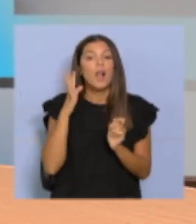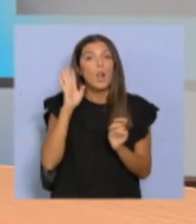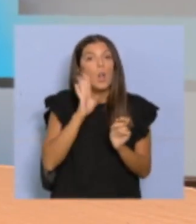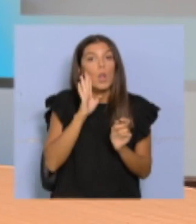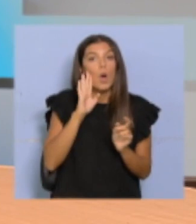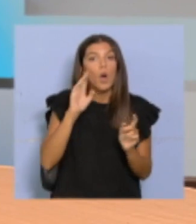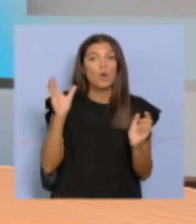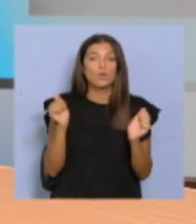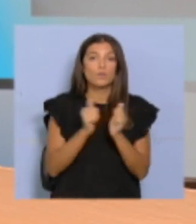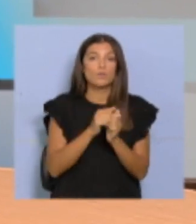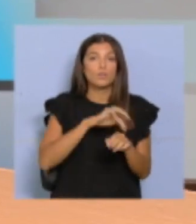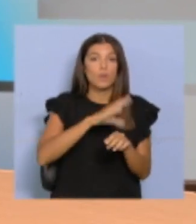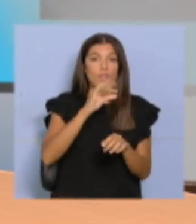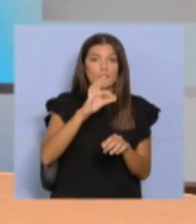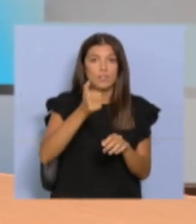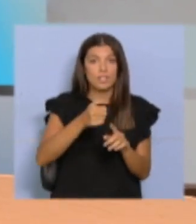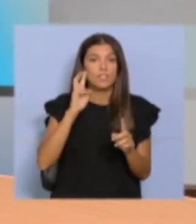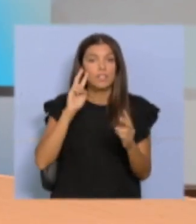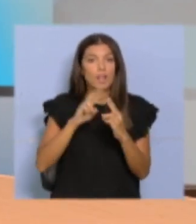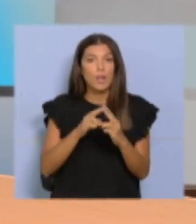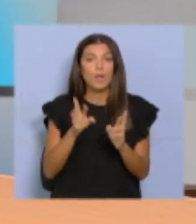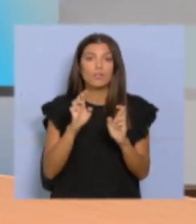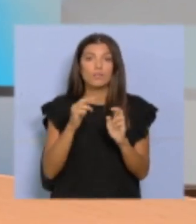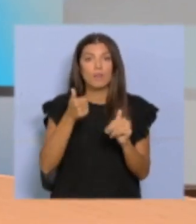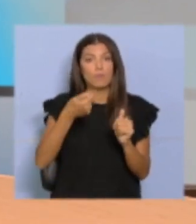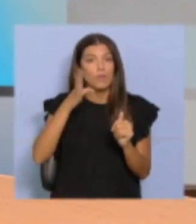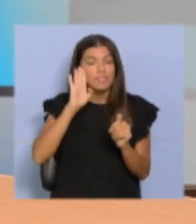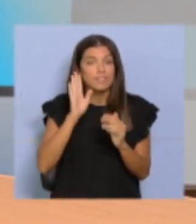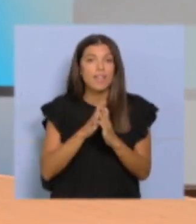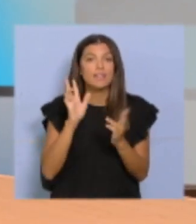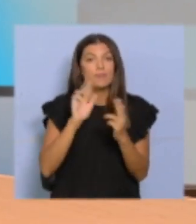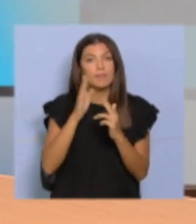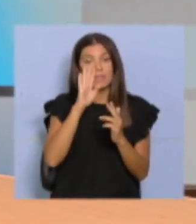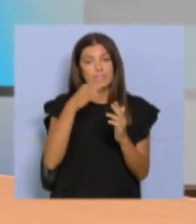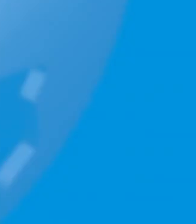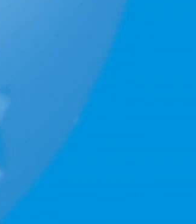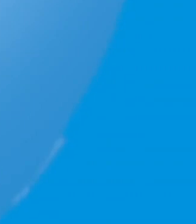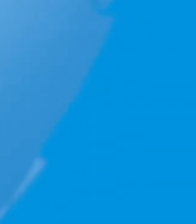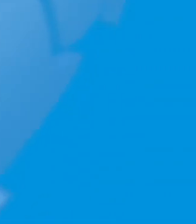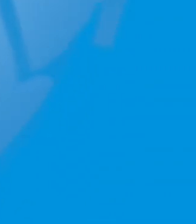forem 22h45. Até lá, votos de uma ótima tarde. Até amanhã, se Deus quiser.